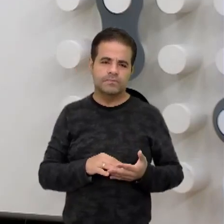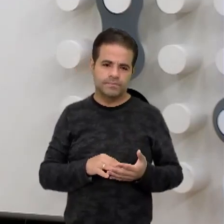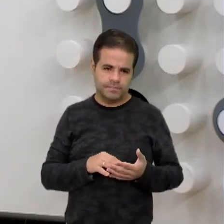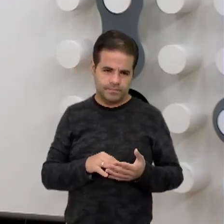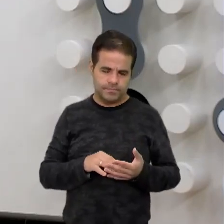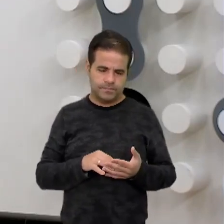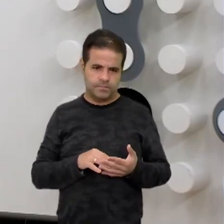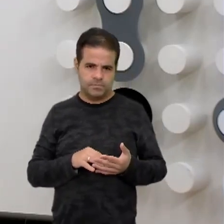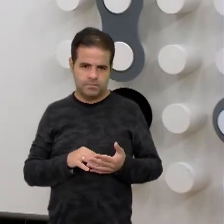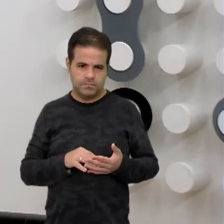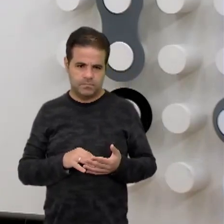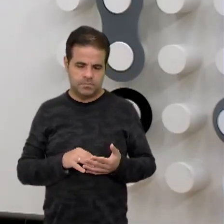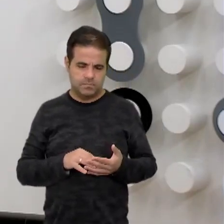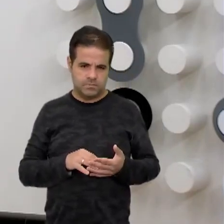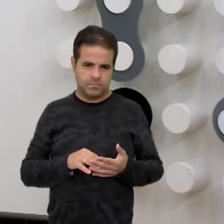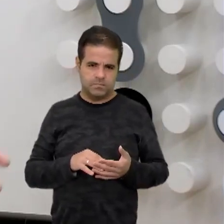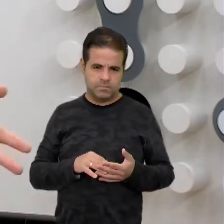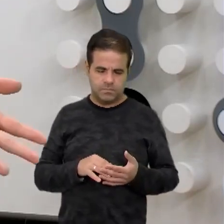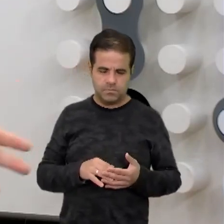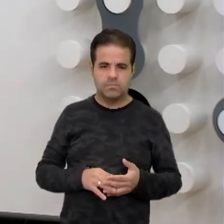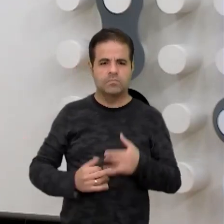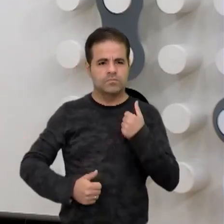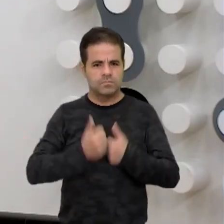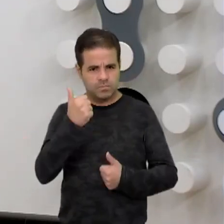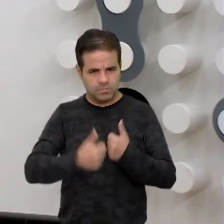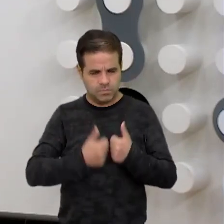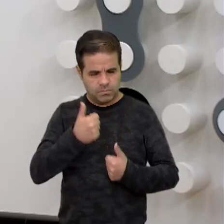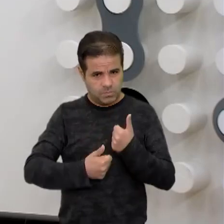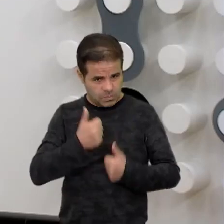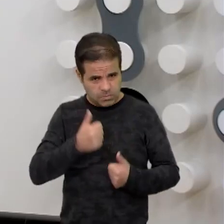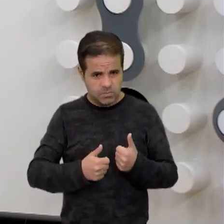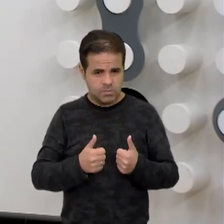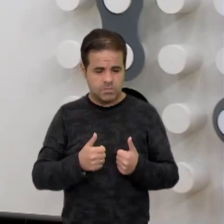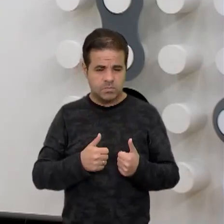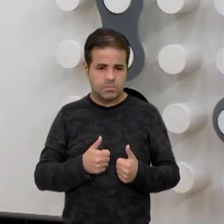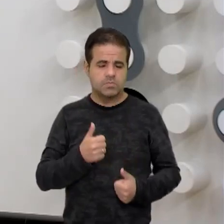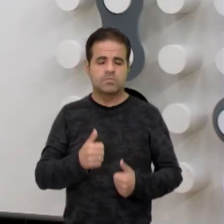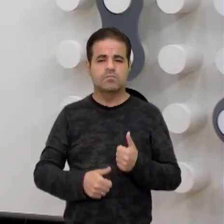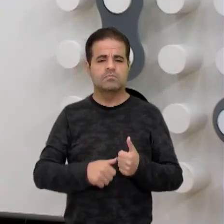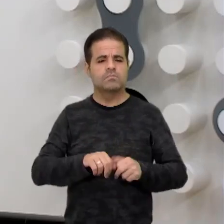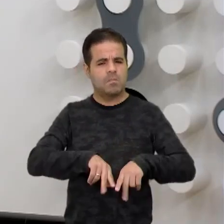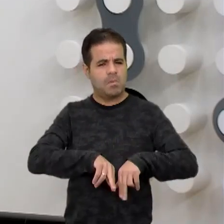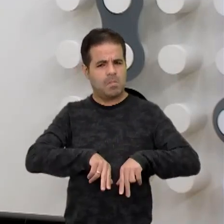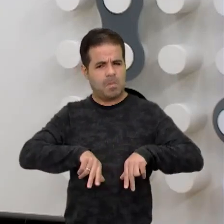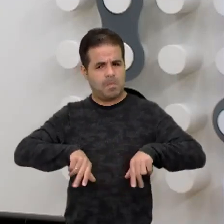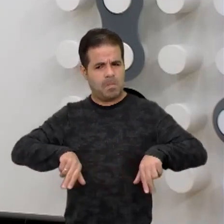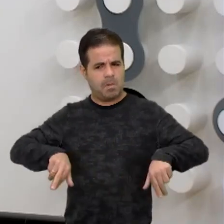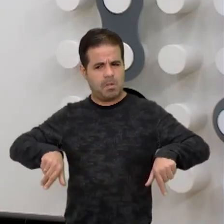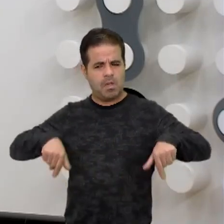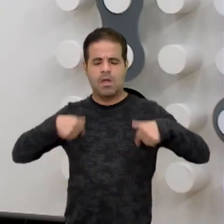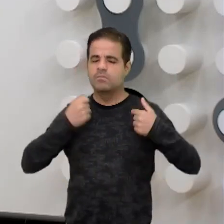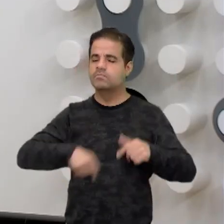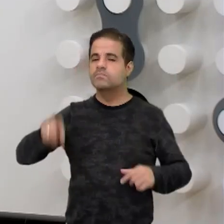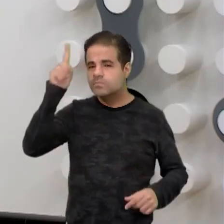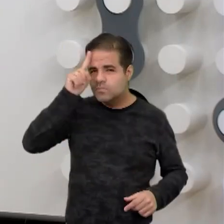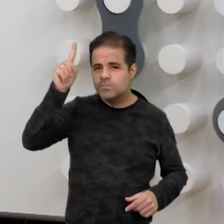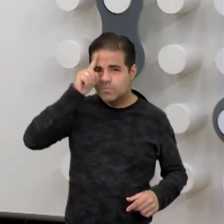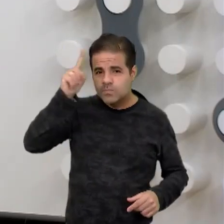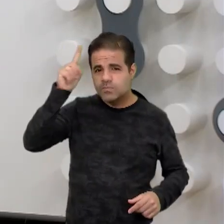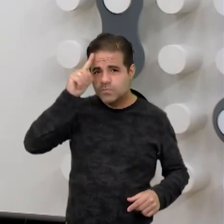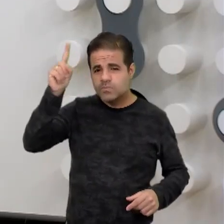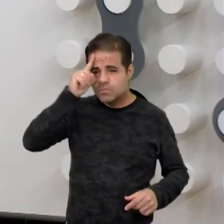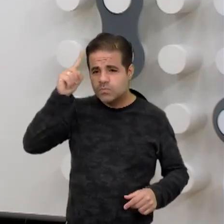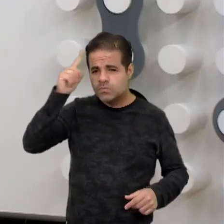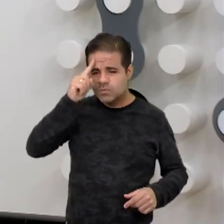do carnaval, quando a gente fala do futebol, de tantas coisas que tem a ver com o nosso cotidiano,